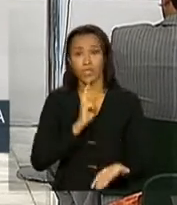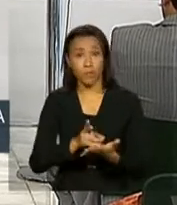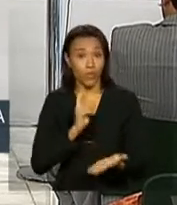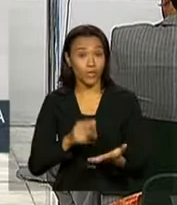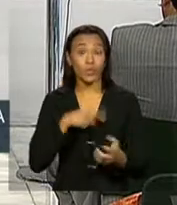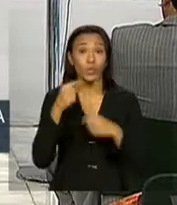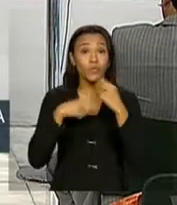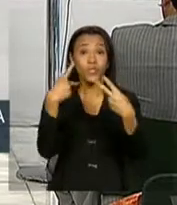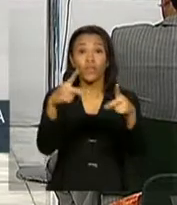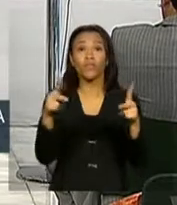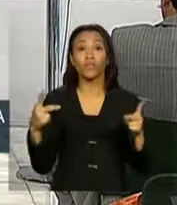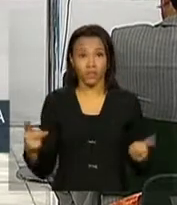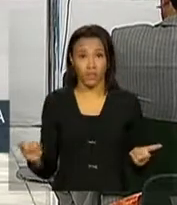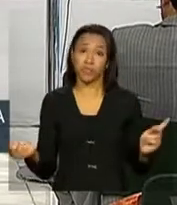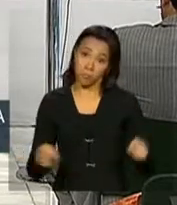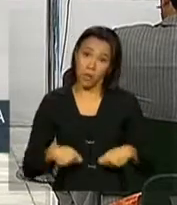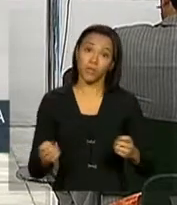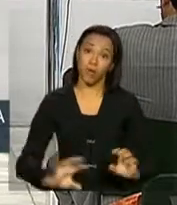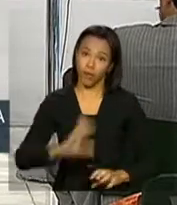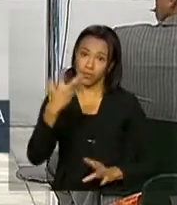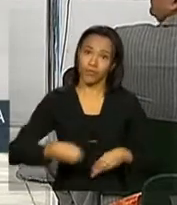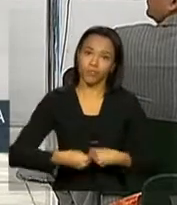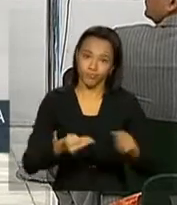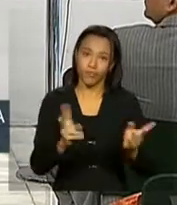a quase todas as dúvidas que possam surgir.